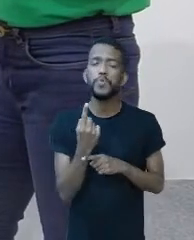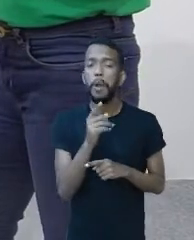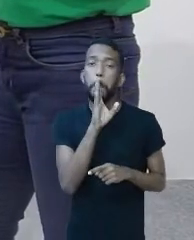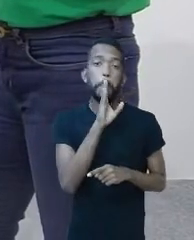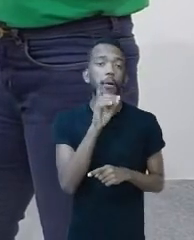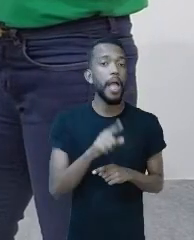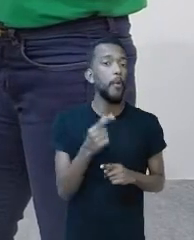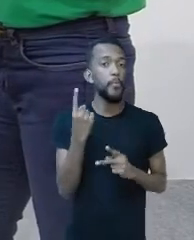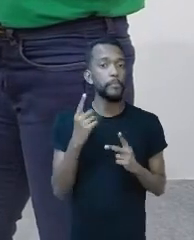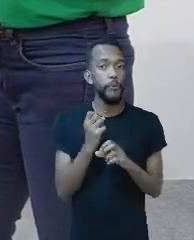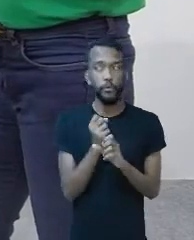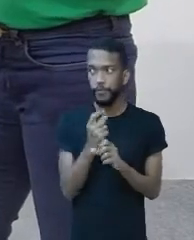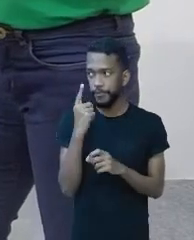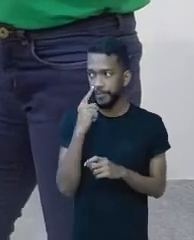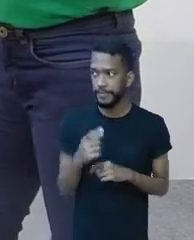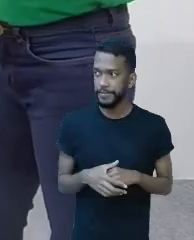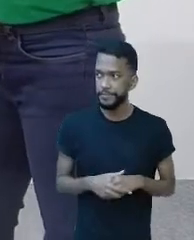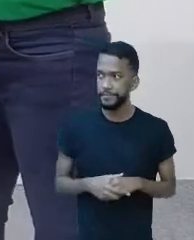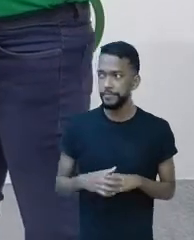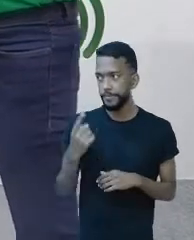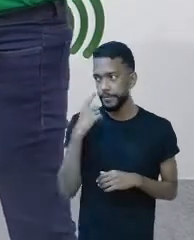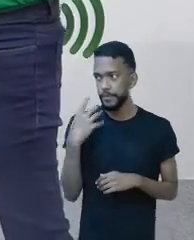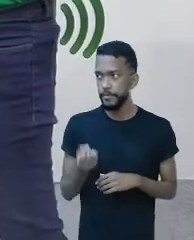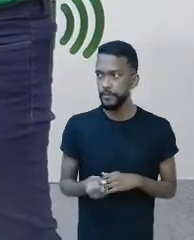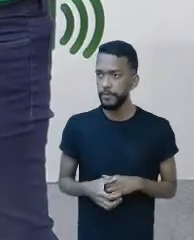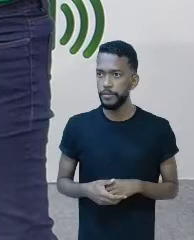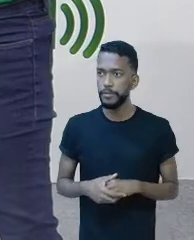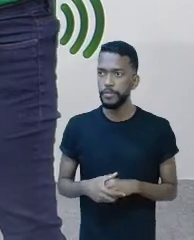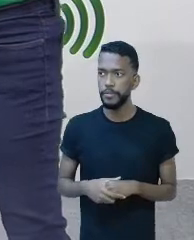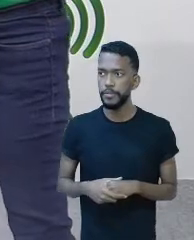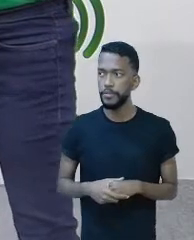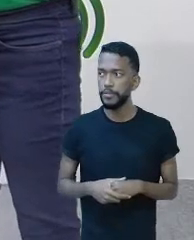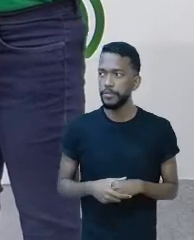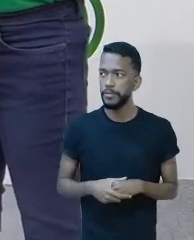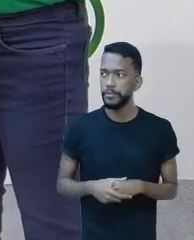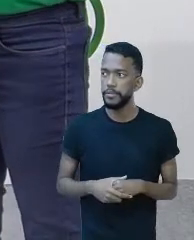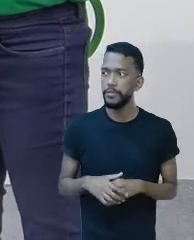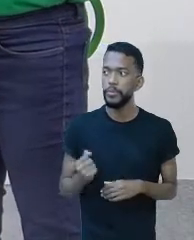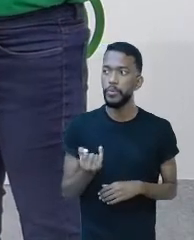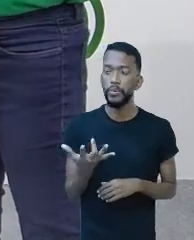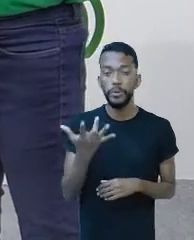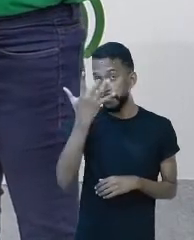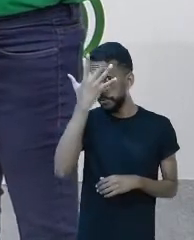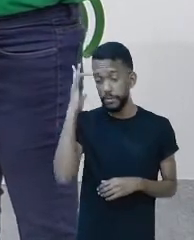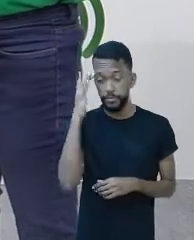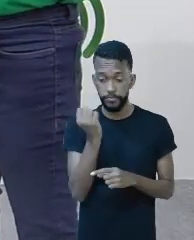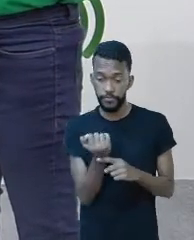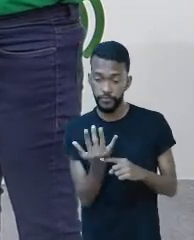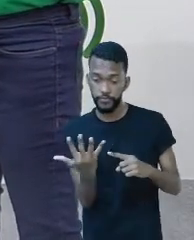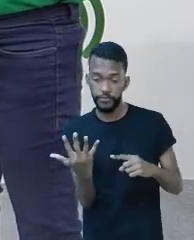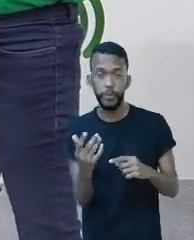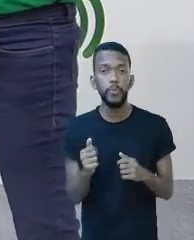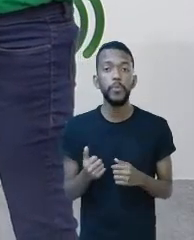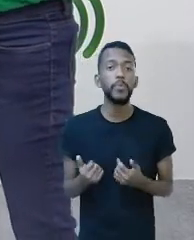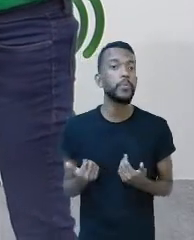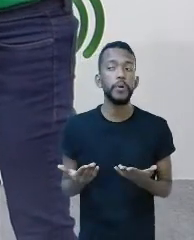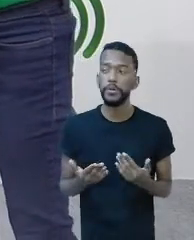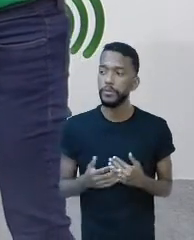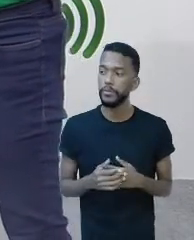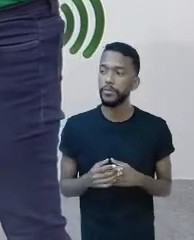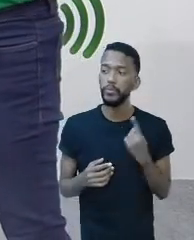ponto. E aí, confere aí pra ver. Veja aí, pessoal. Quantos pontos será que a professora Sandra fez? Vamos lá. 1,